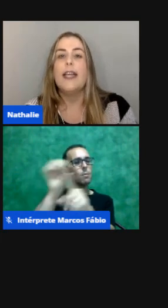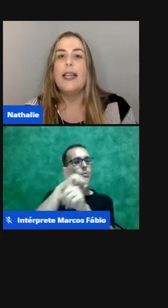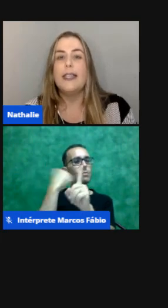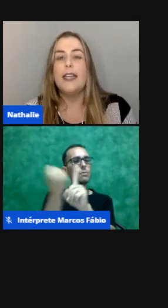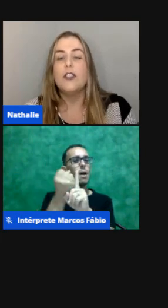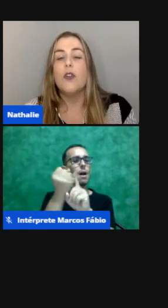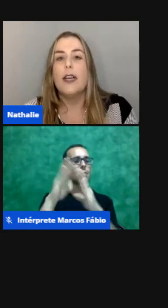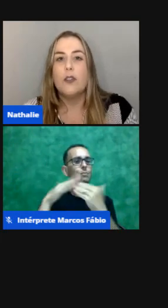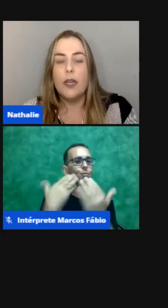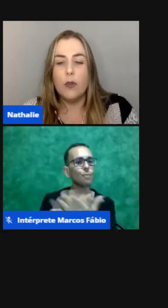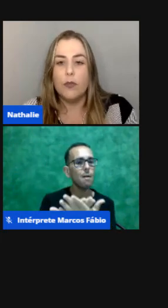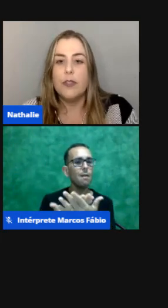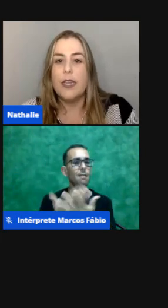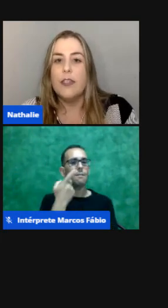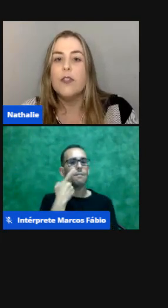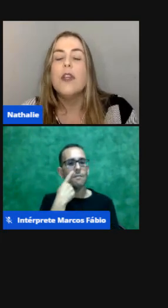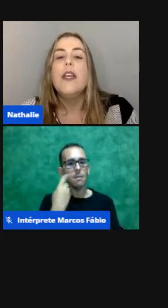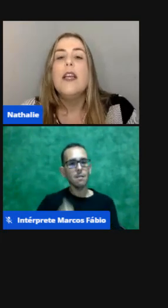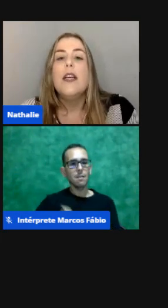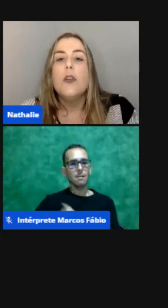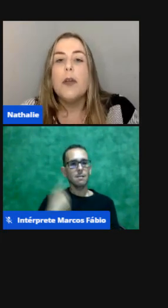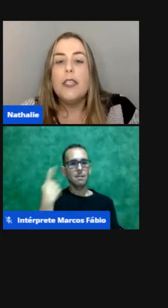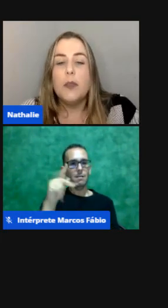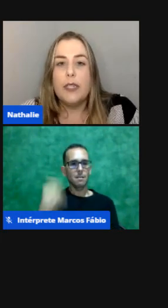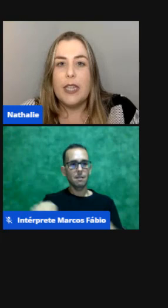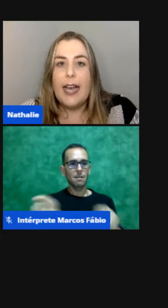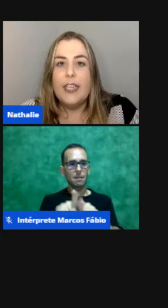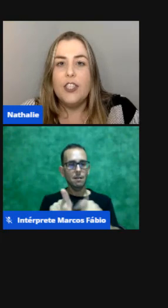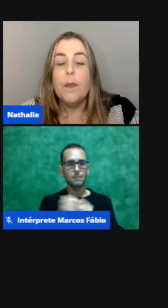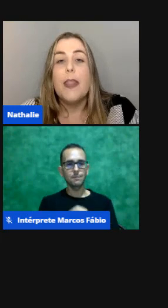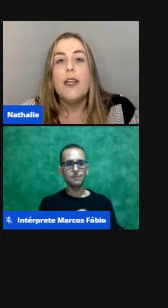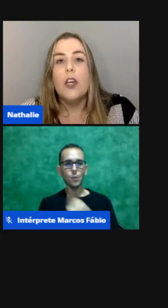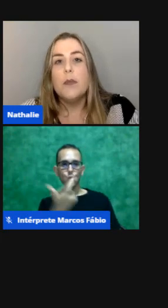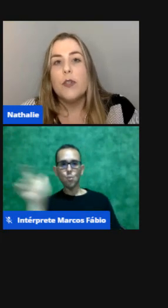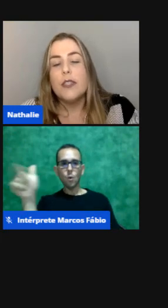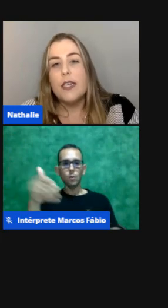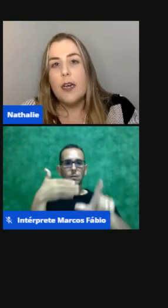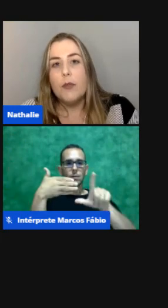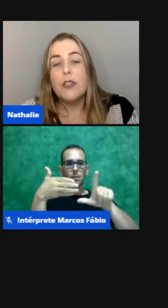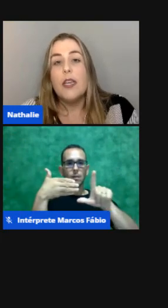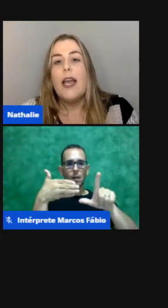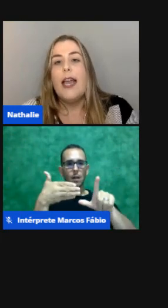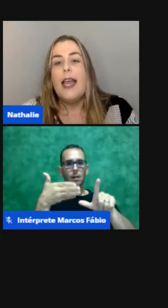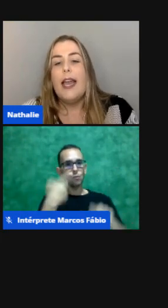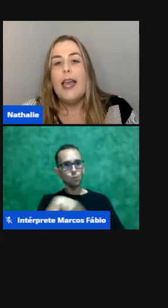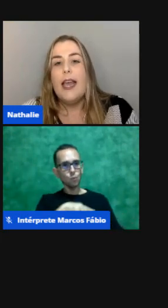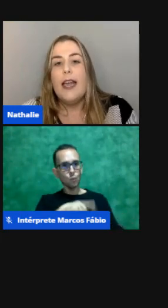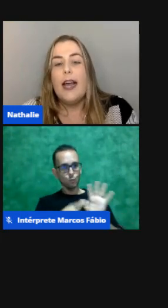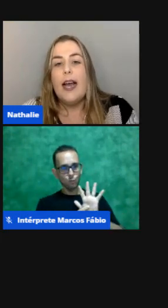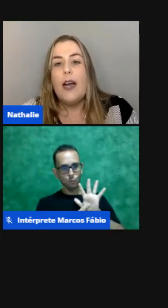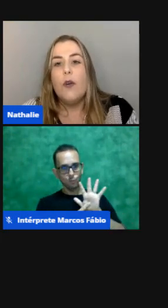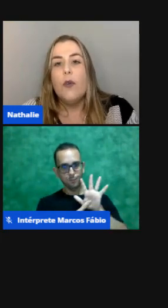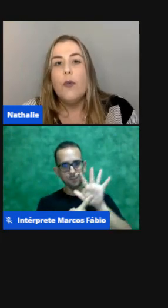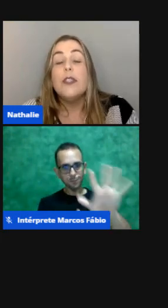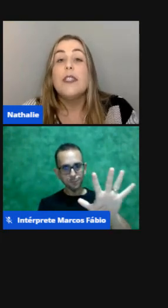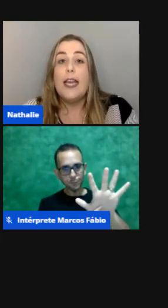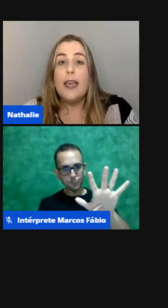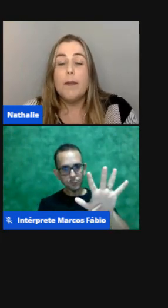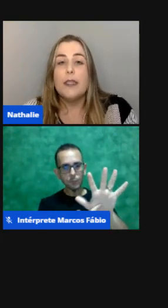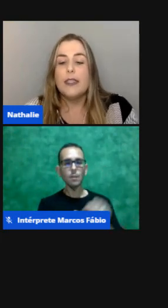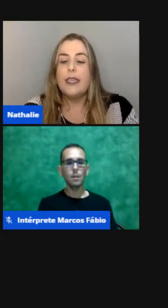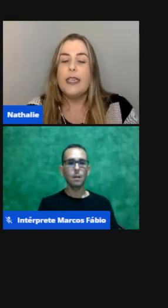escola, na realidade escolar do aluno, certo? No próximo slide, nós mostramos